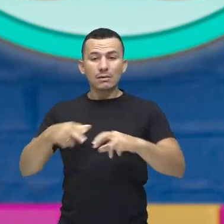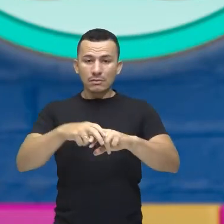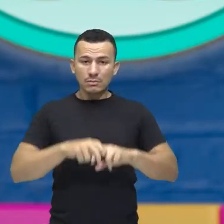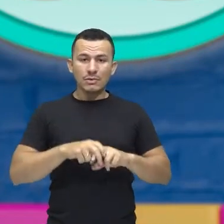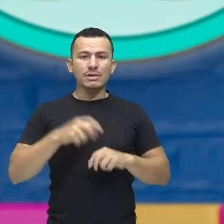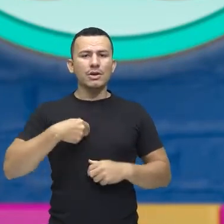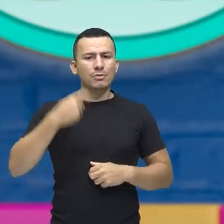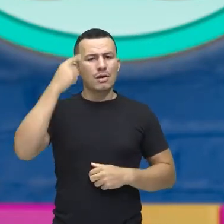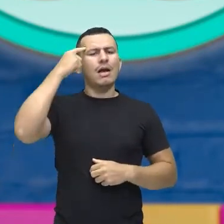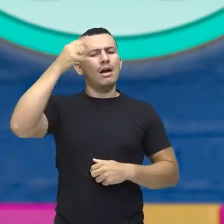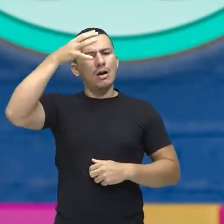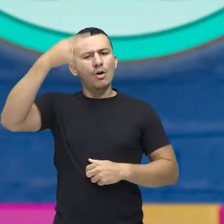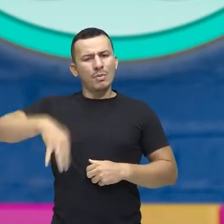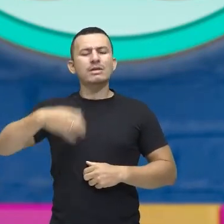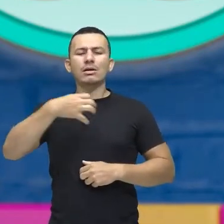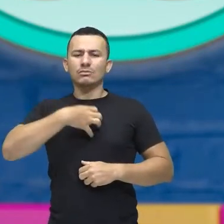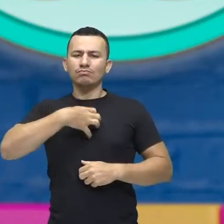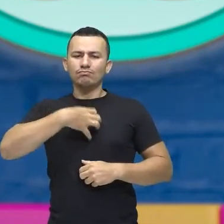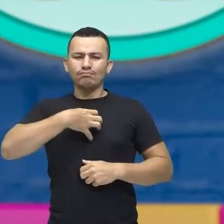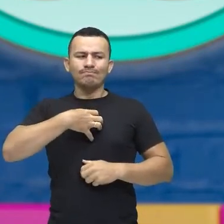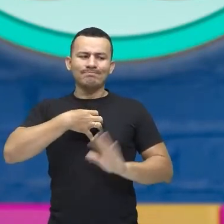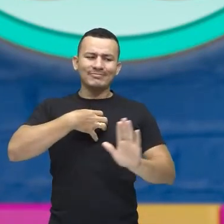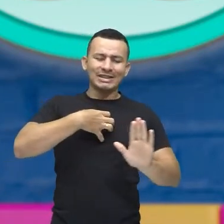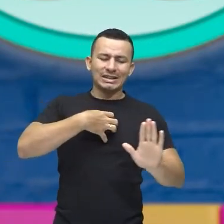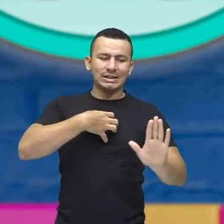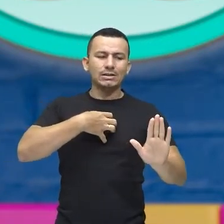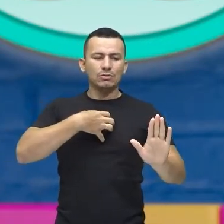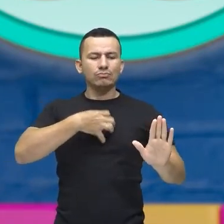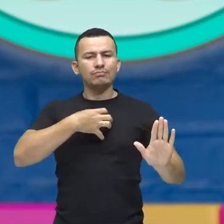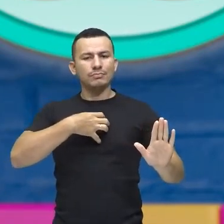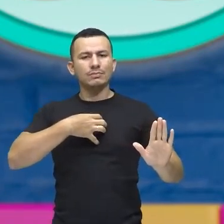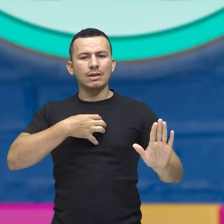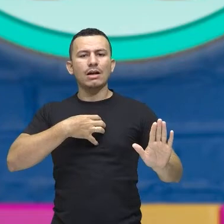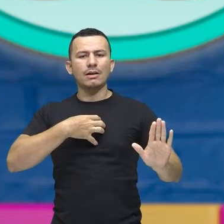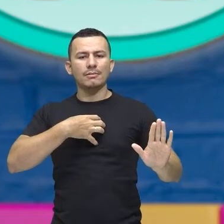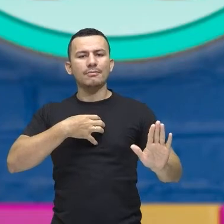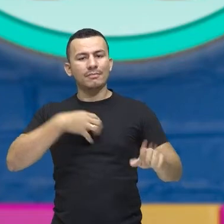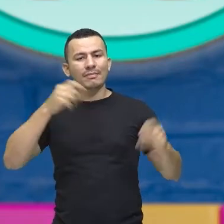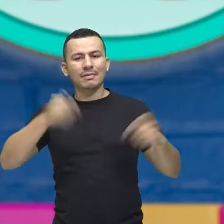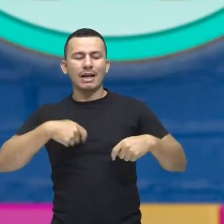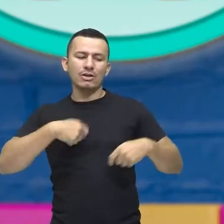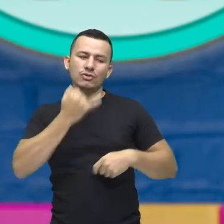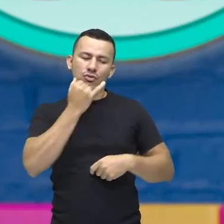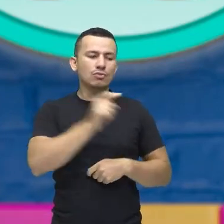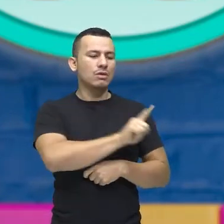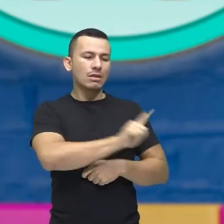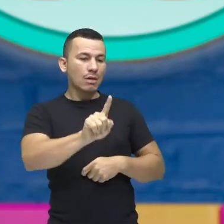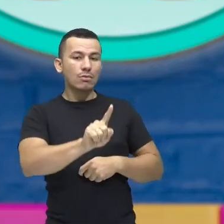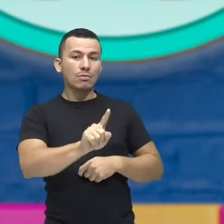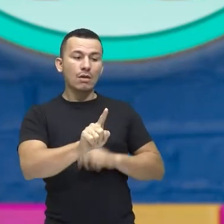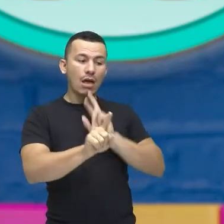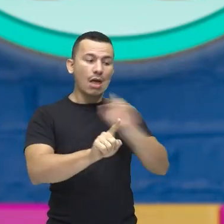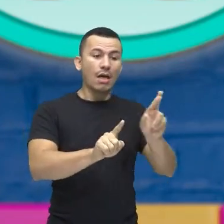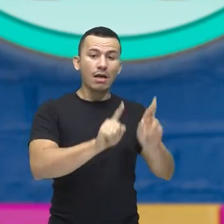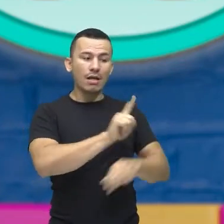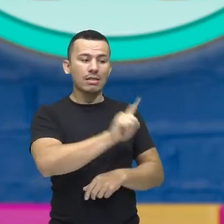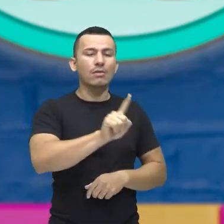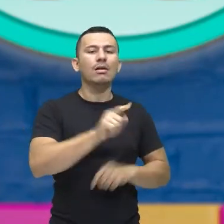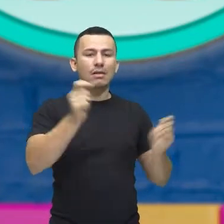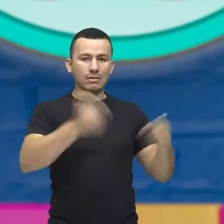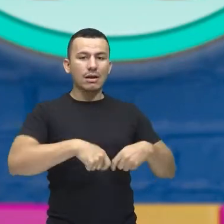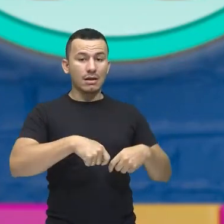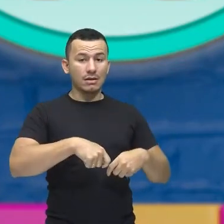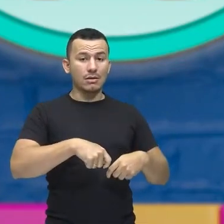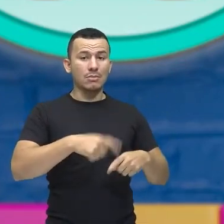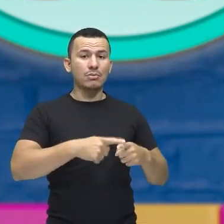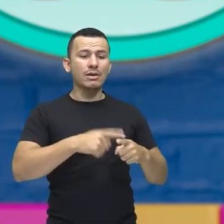quando eu entendo esse sentir, eu estou me sentindo dessa forma, eu consigo, inclusive, dizer não para você diante de uma situação, Renata, que para mim não